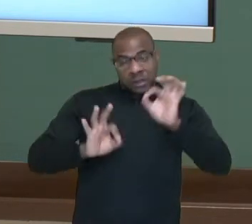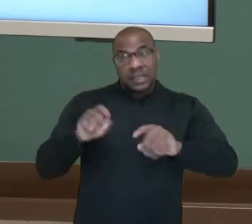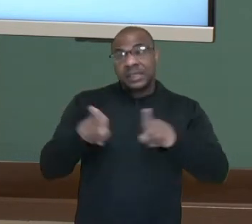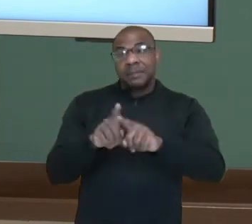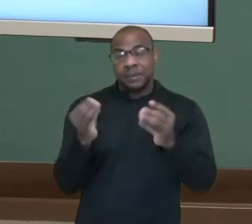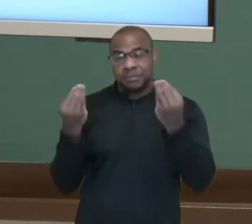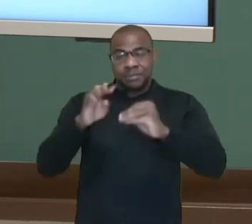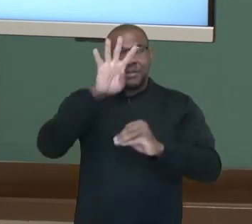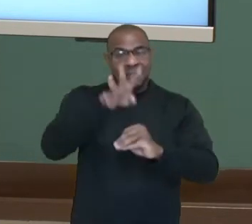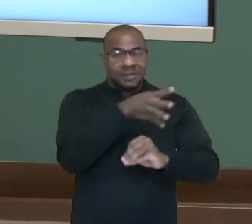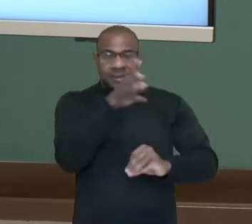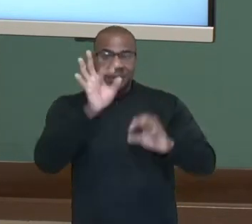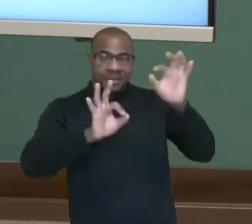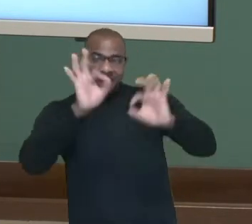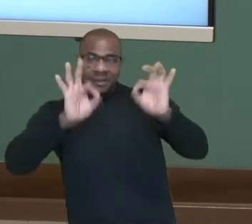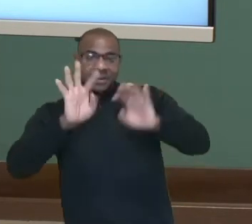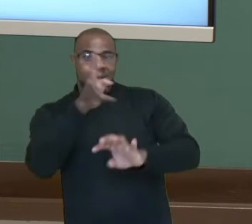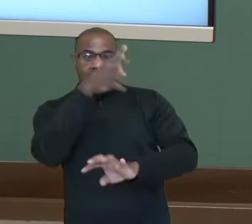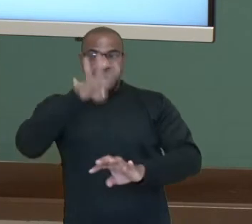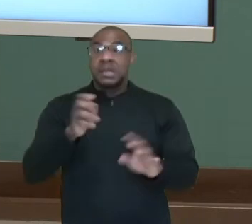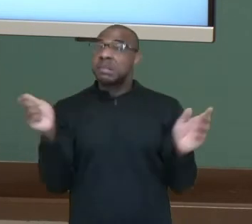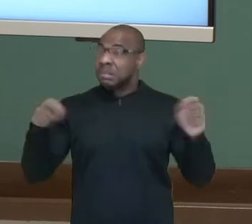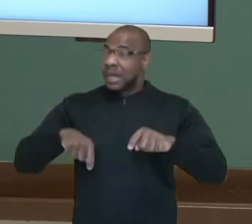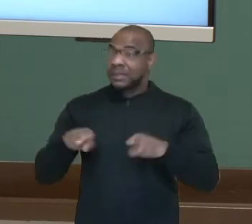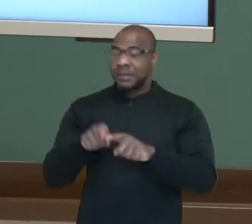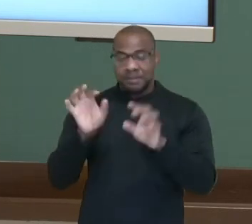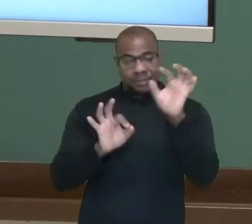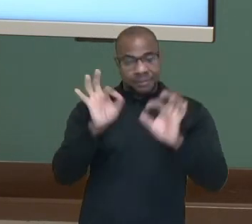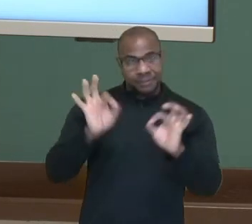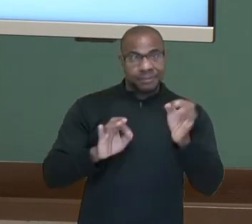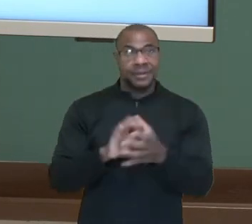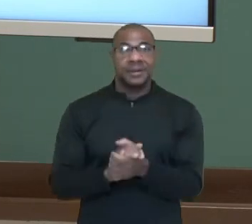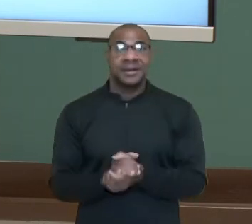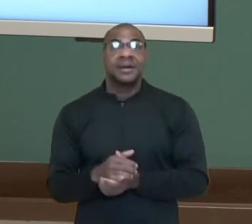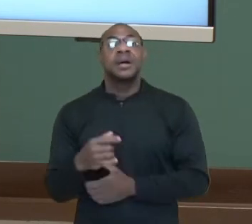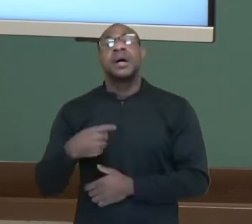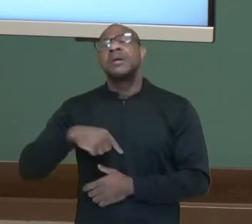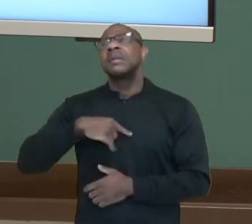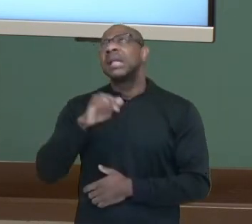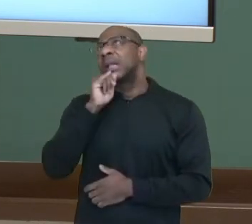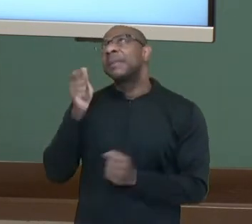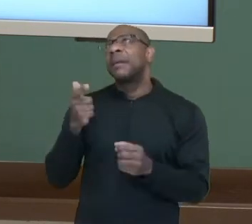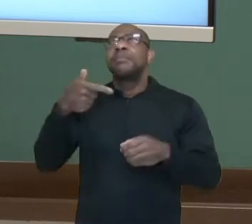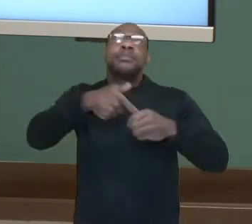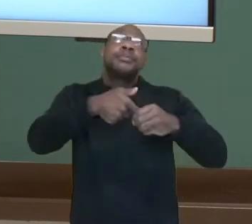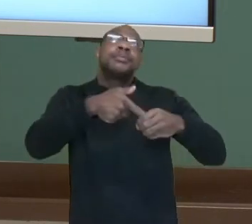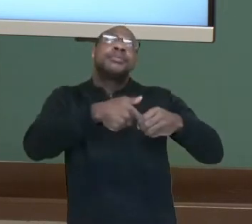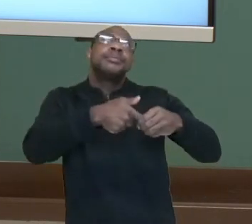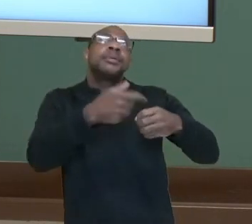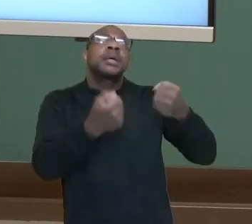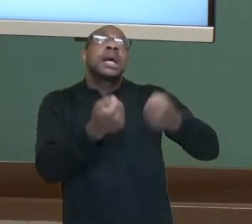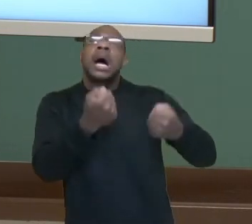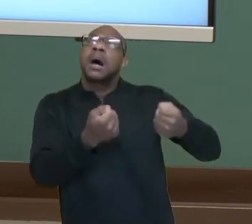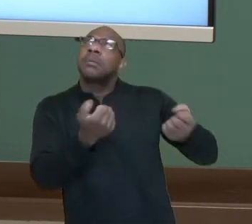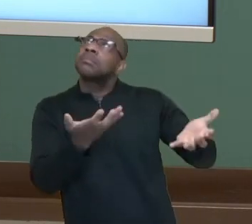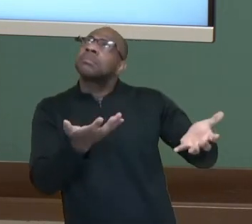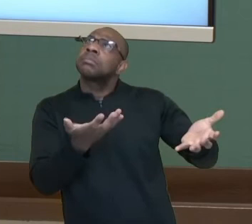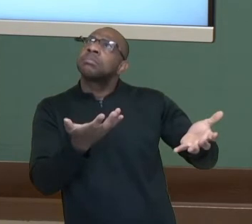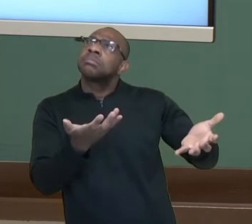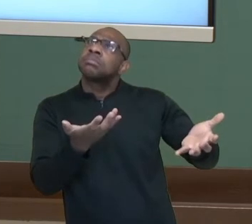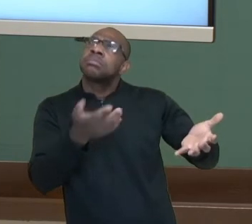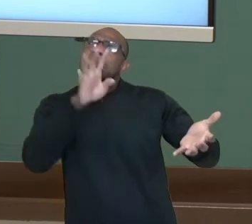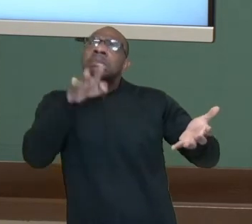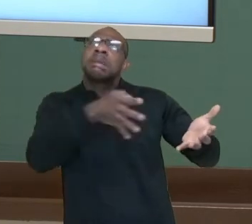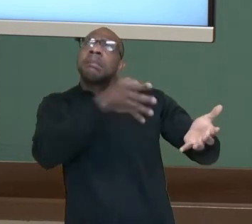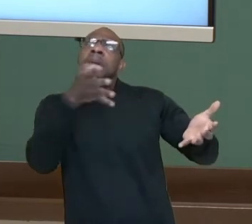uma tabela. Como assim mais que um valor? O nosso exemplo é abastecer o tanque de combustível de um automóvel. Nós falamos